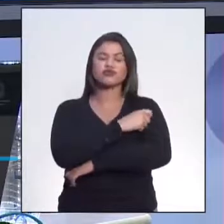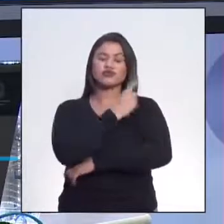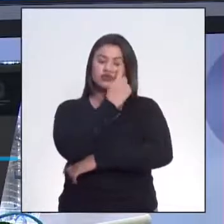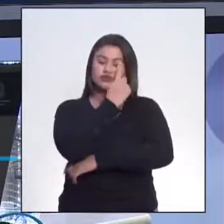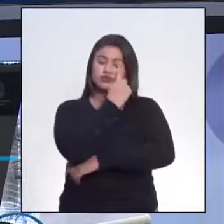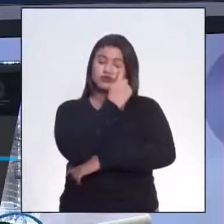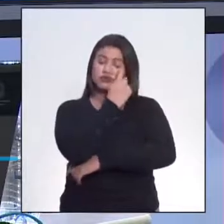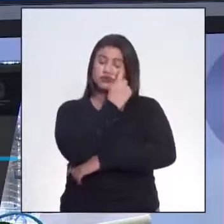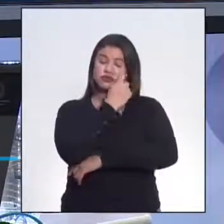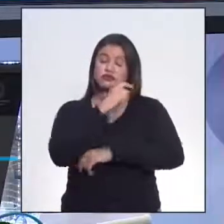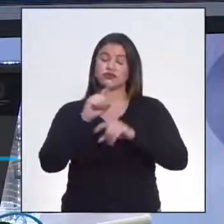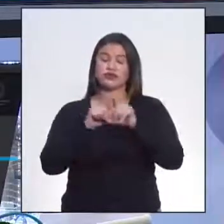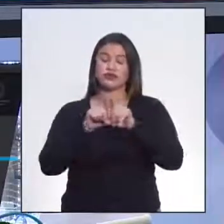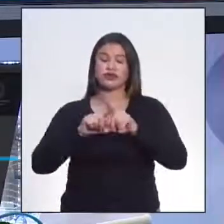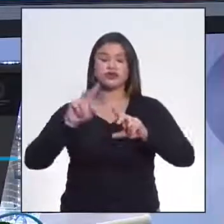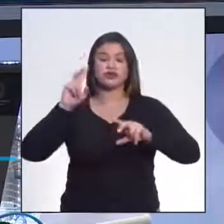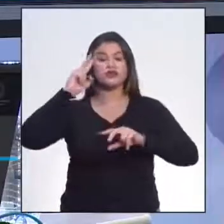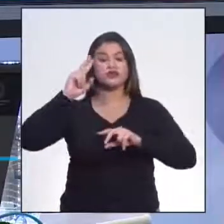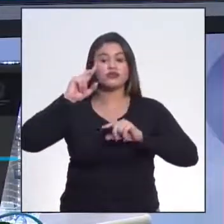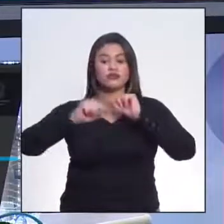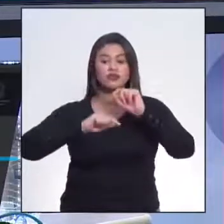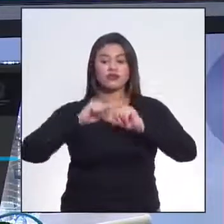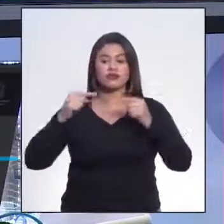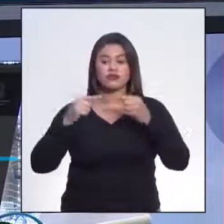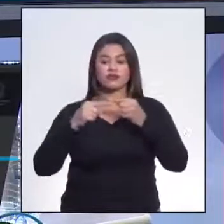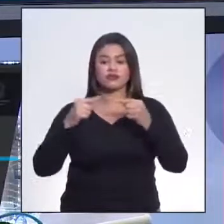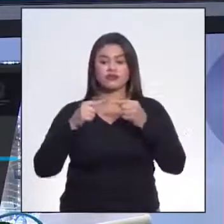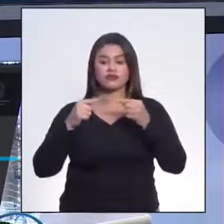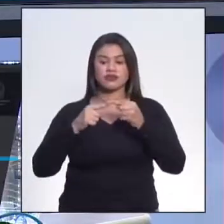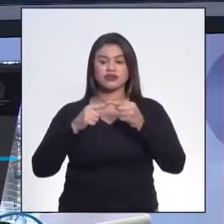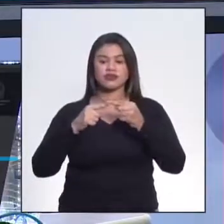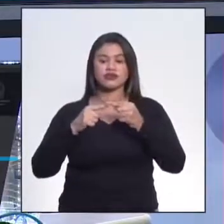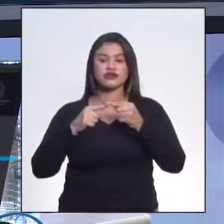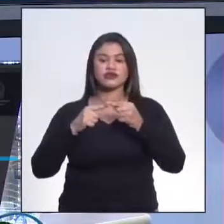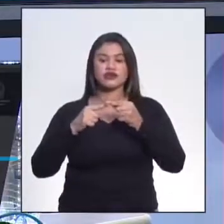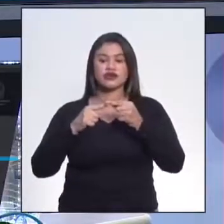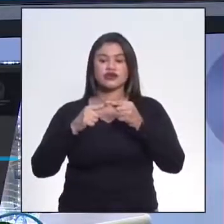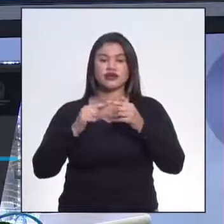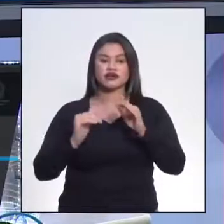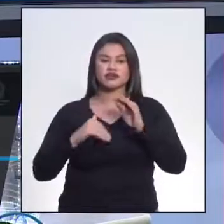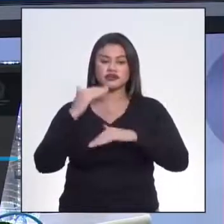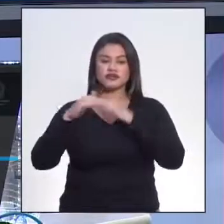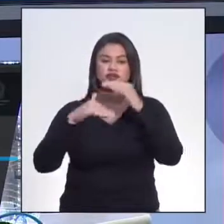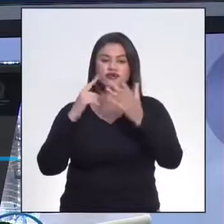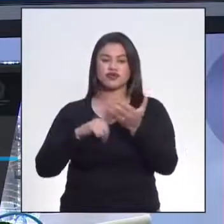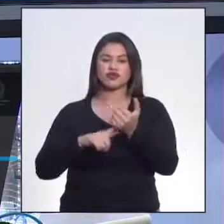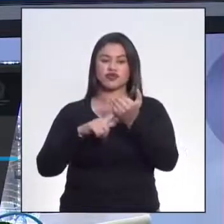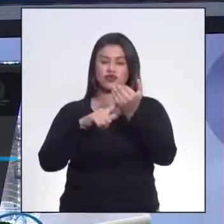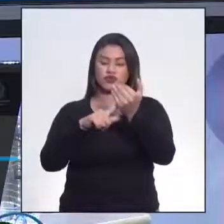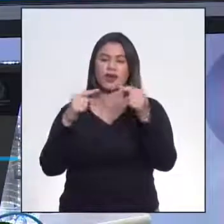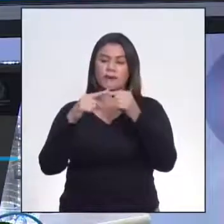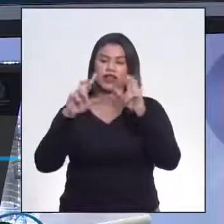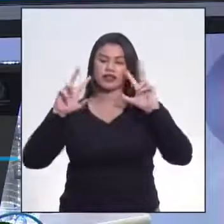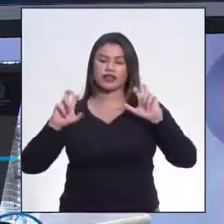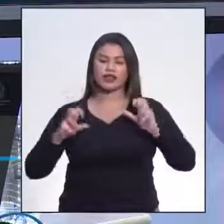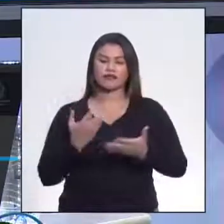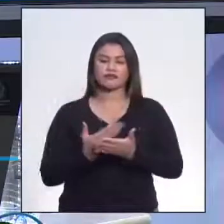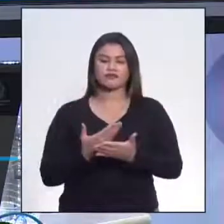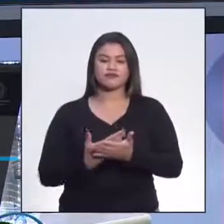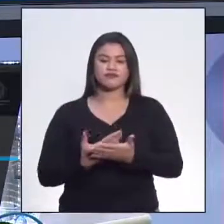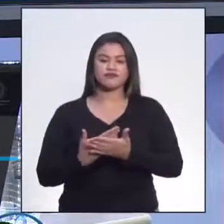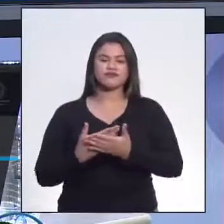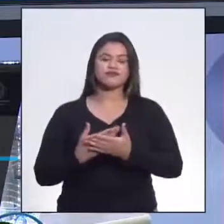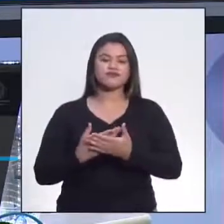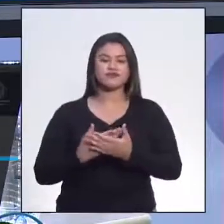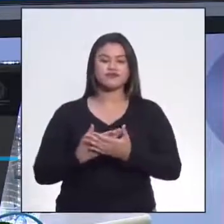que esses 2 questionamentos eles vão nortear aí a nossa aula. Então, o que você compreende por desenvolvimento tecnológico? A gente vai discutir